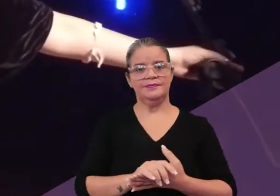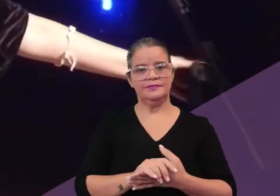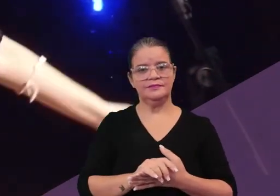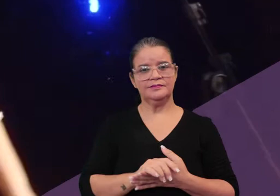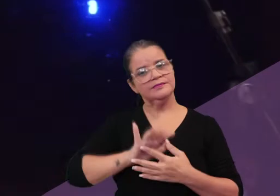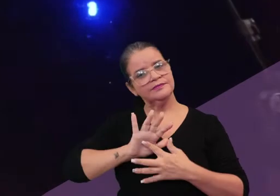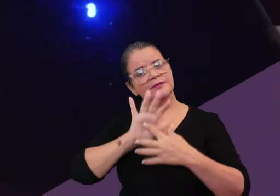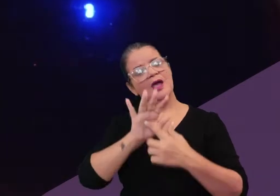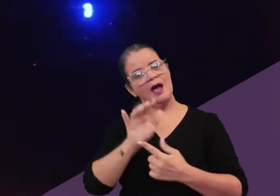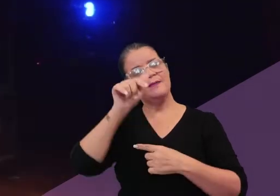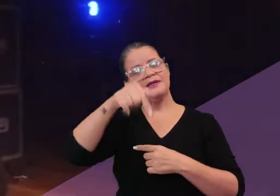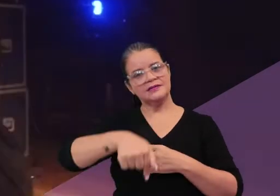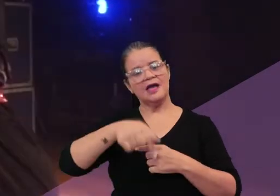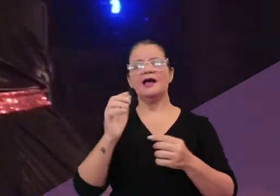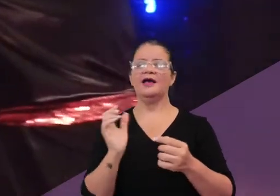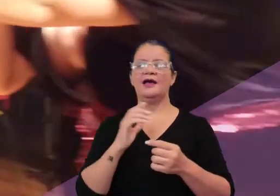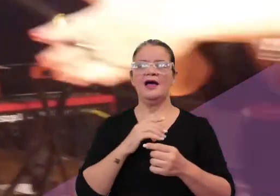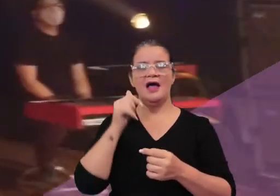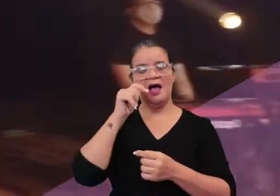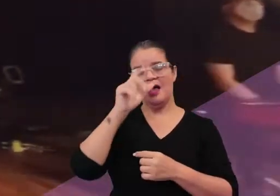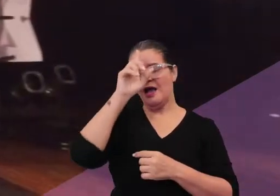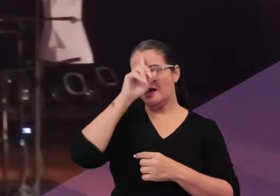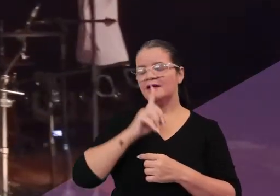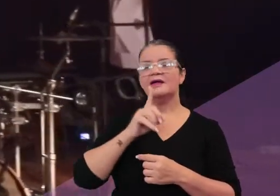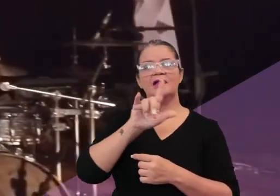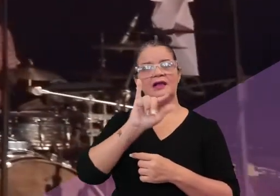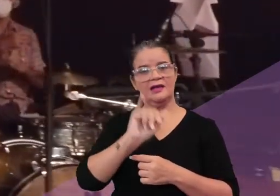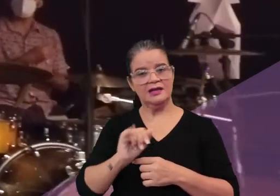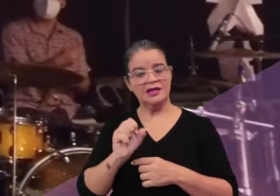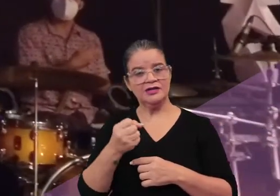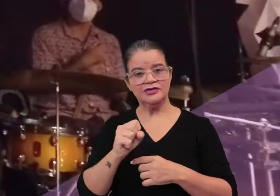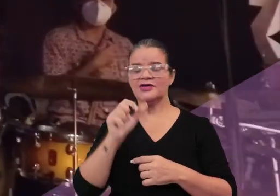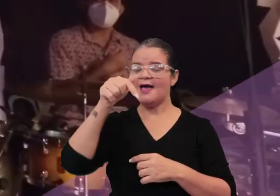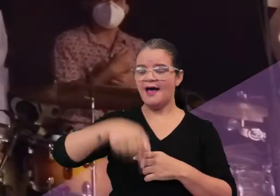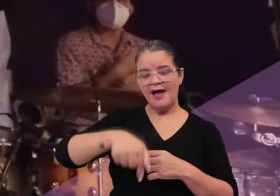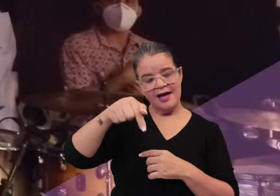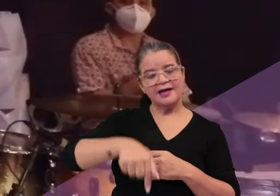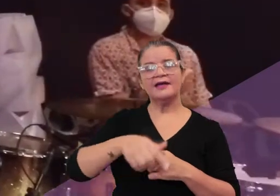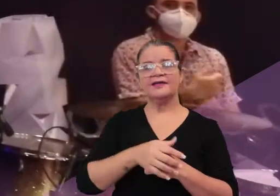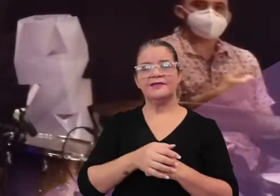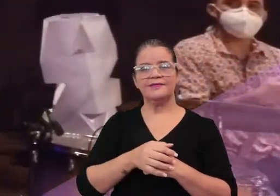vou apresentar aqui a galerinha, Hugo Lins, aqui na viola,